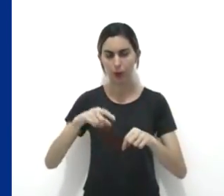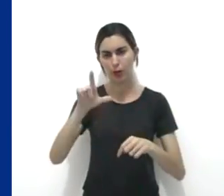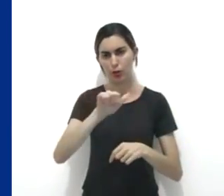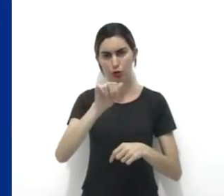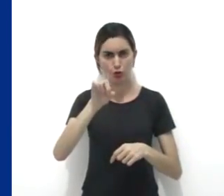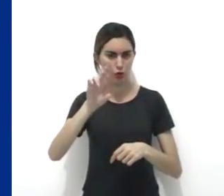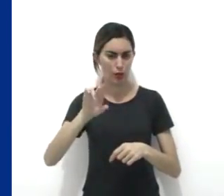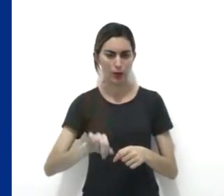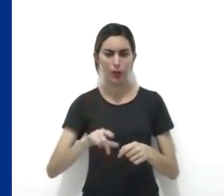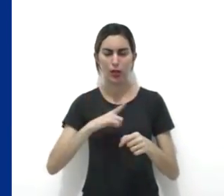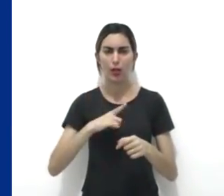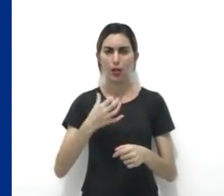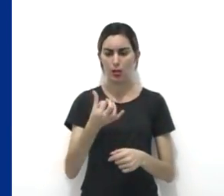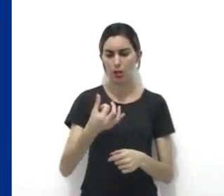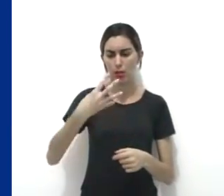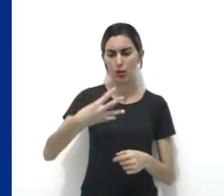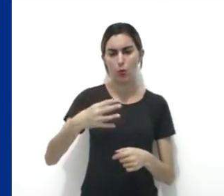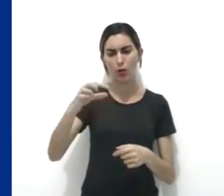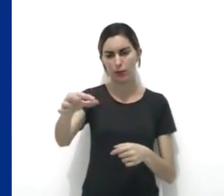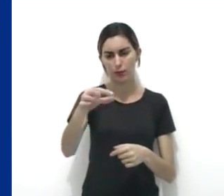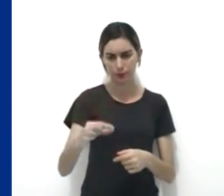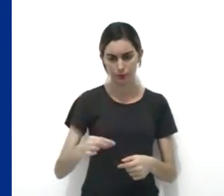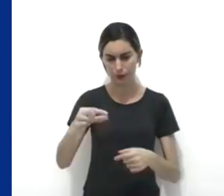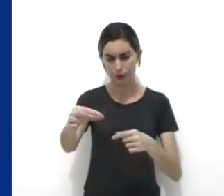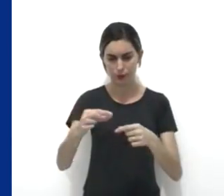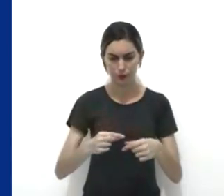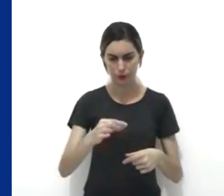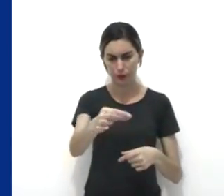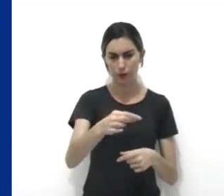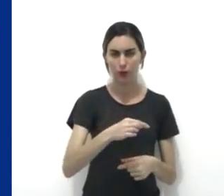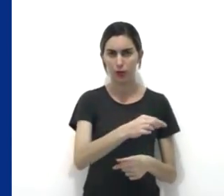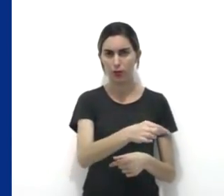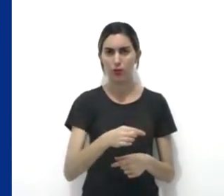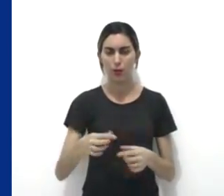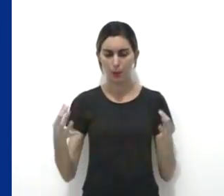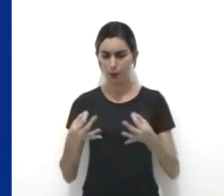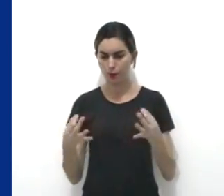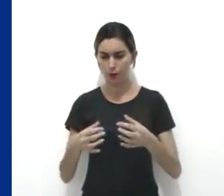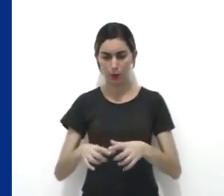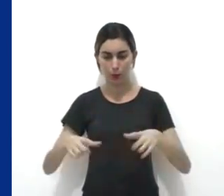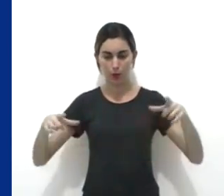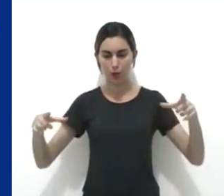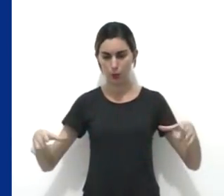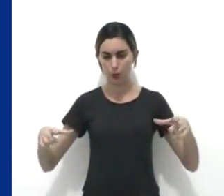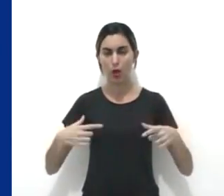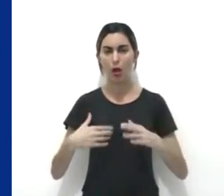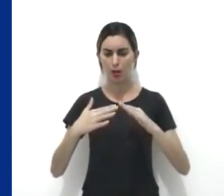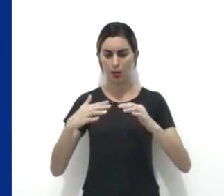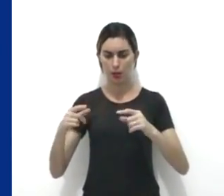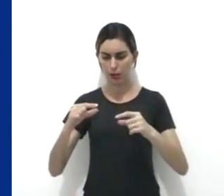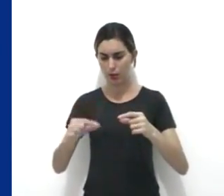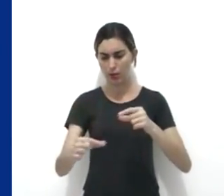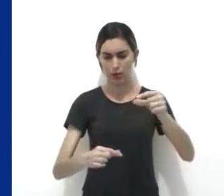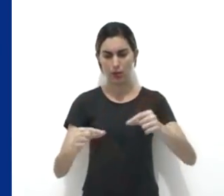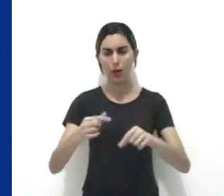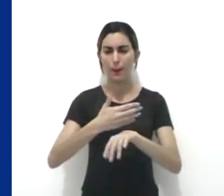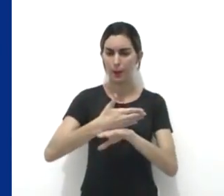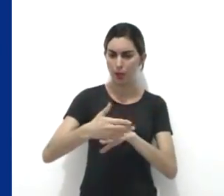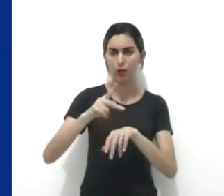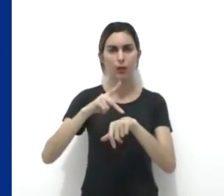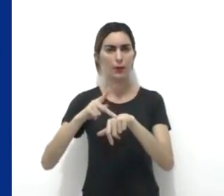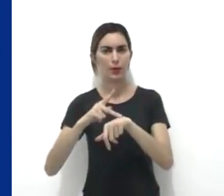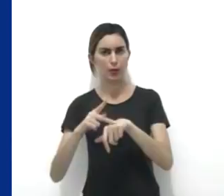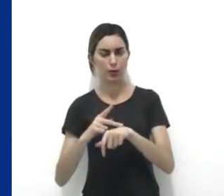xadrez, como mencionamos, possui 64 quadrados, formando assim um quadrado perfeito maior. As casas geralmente